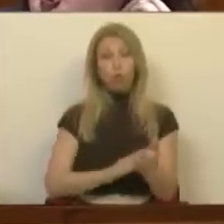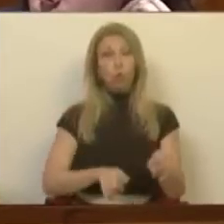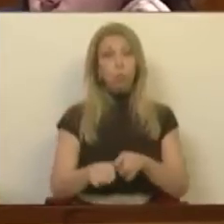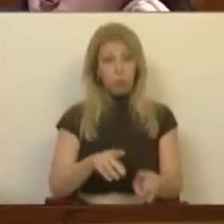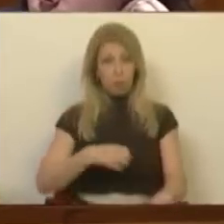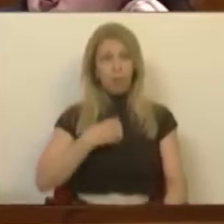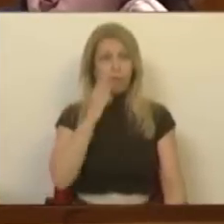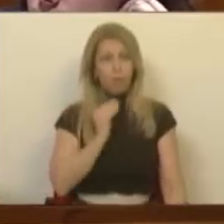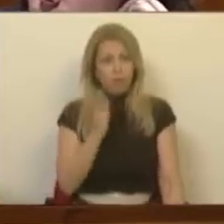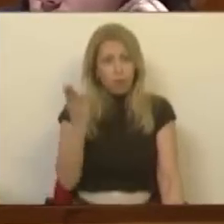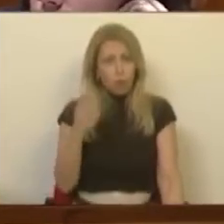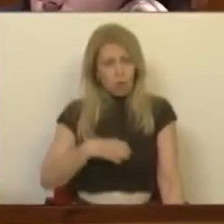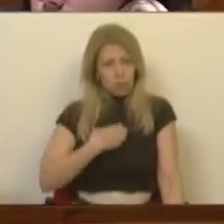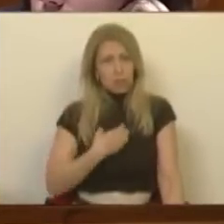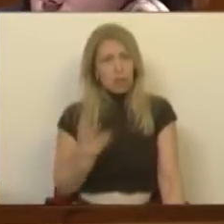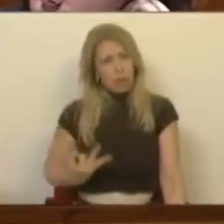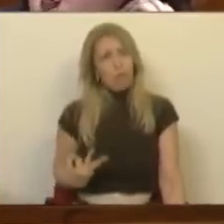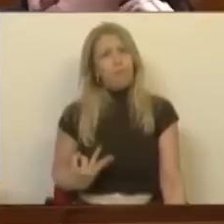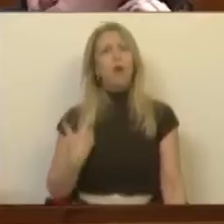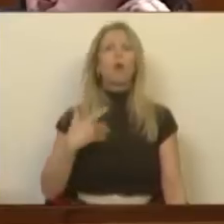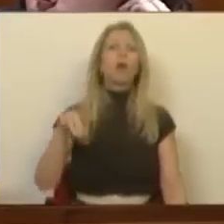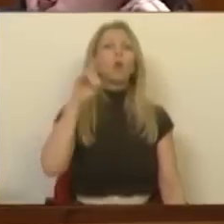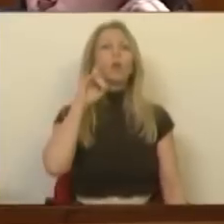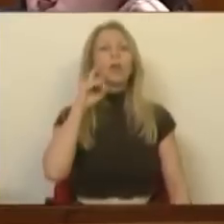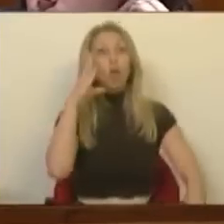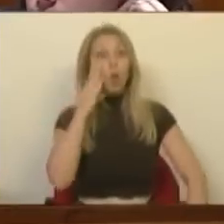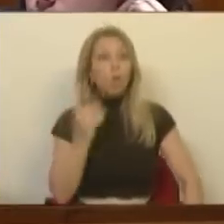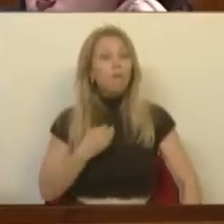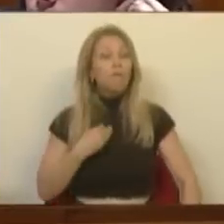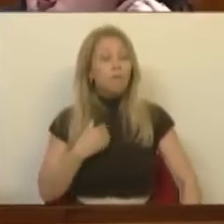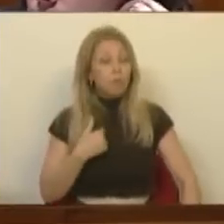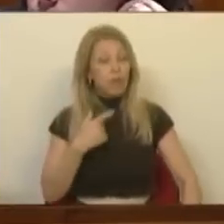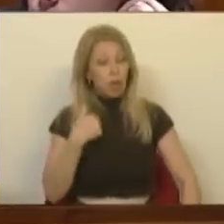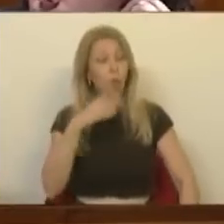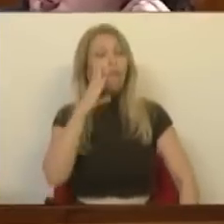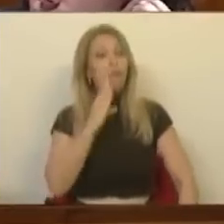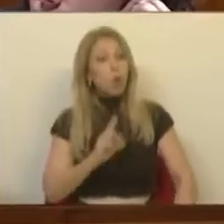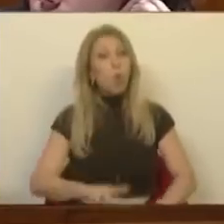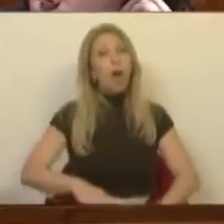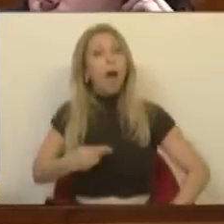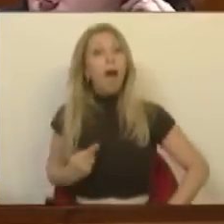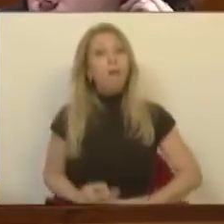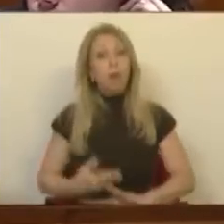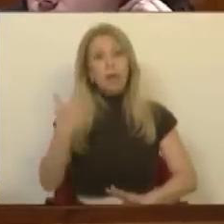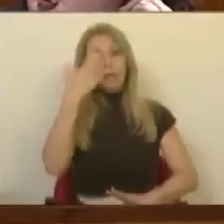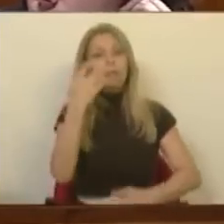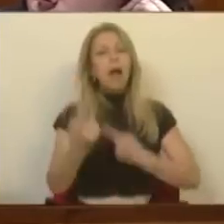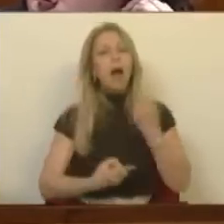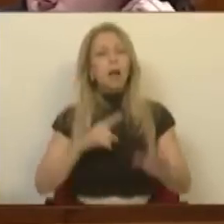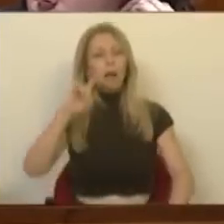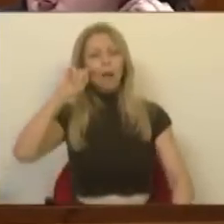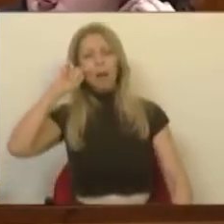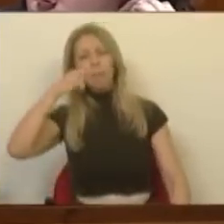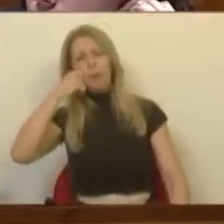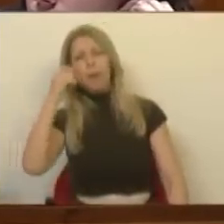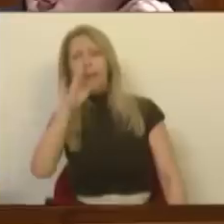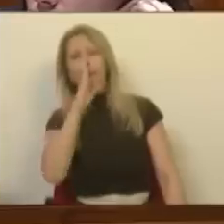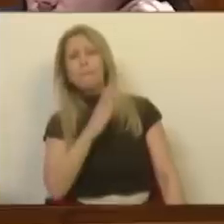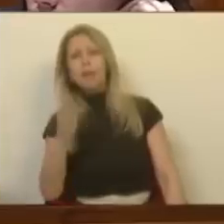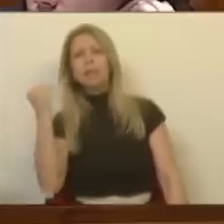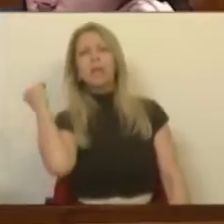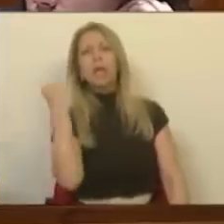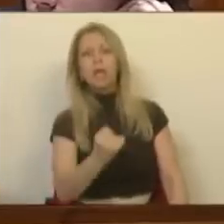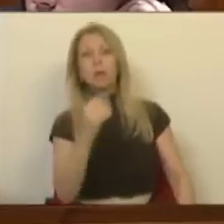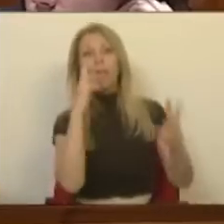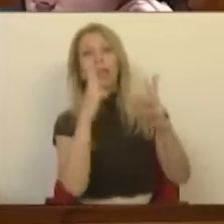envergonhados agora há uma coisa que eu lhe garanto ficaria muitíssimo mais envergonhado que houvesse alguém sendo suspeita prática de um crime Não foste